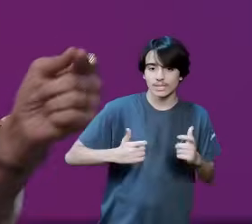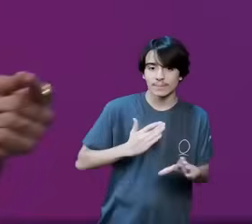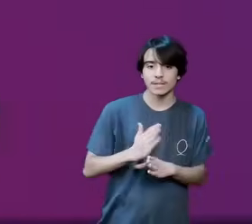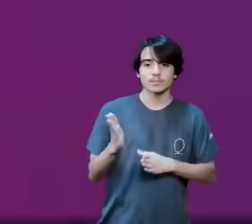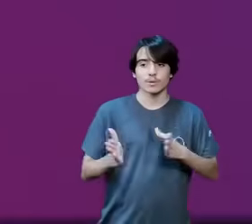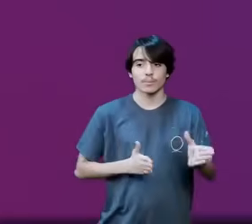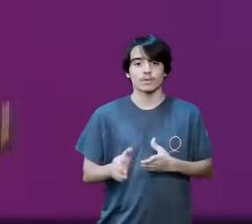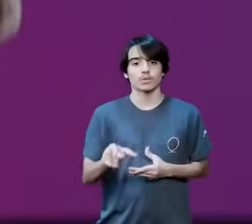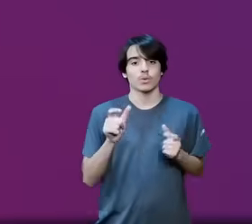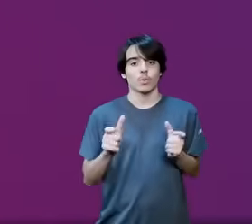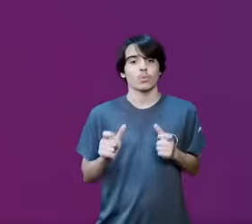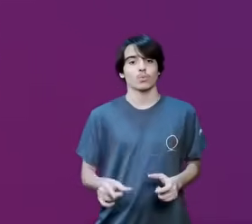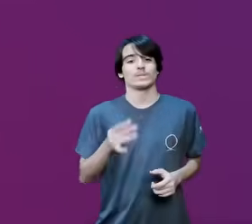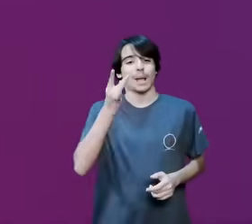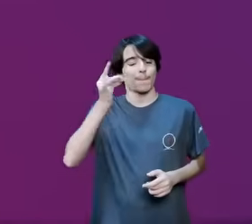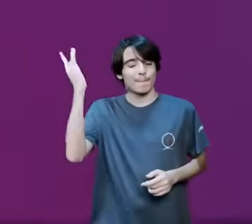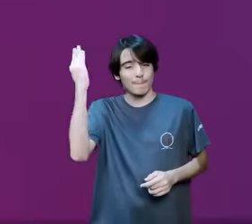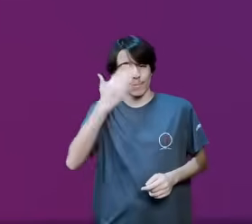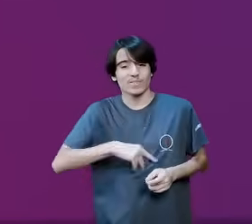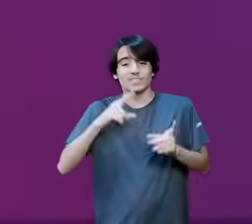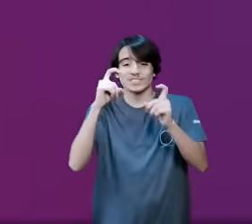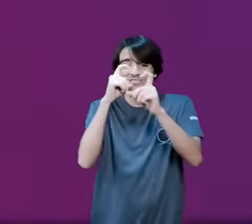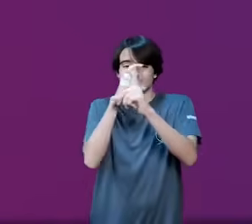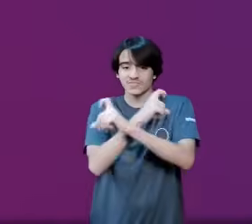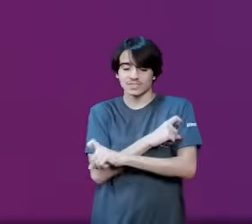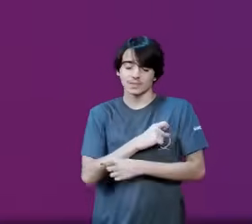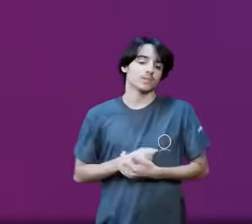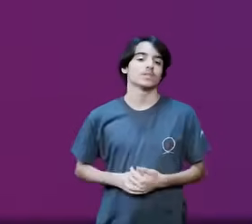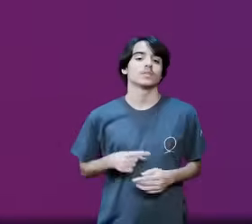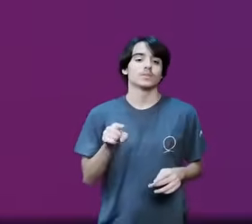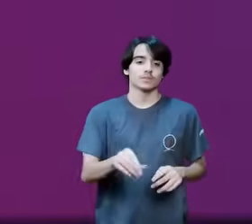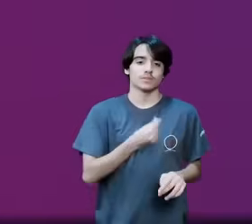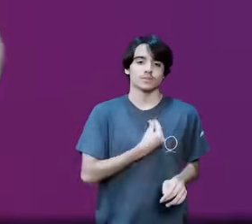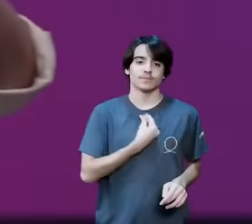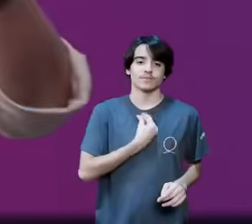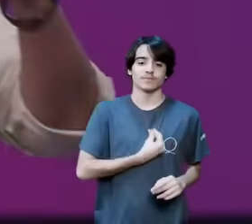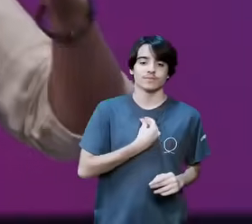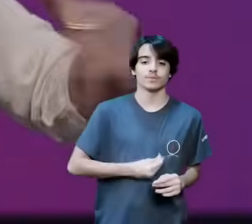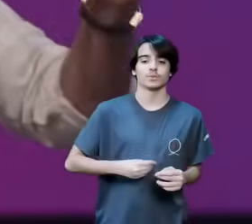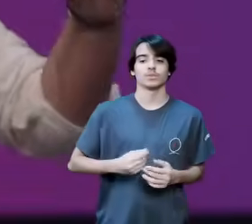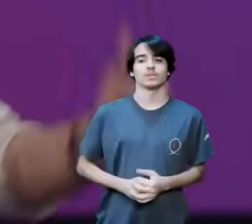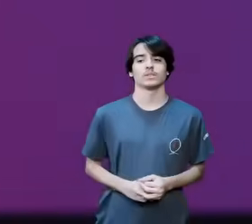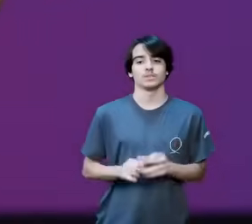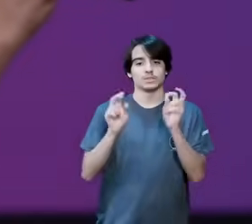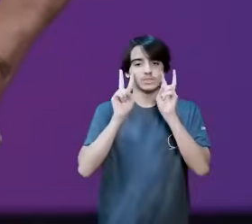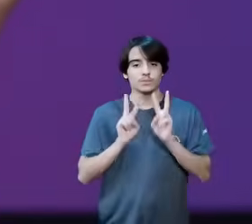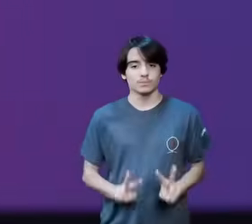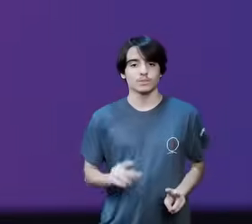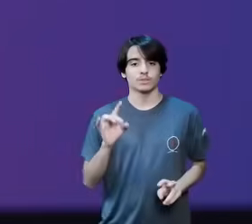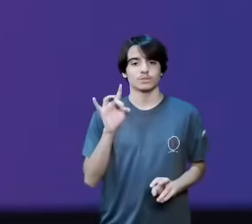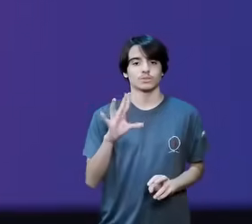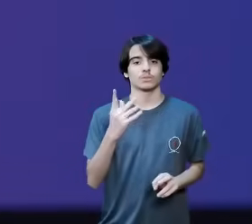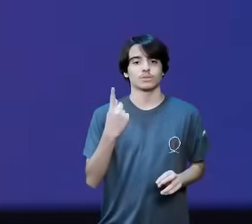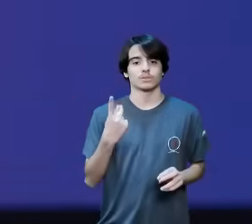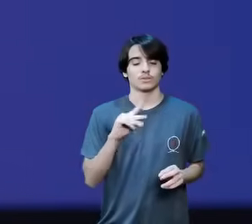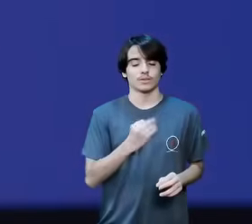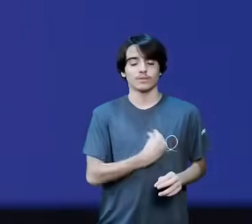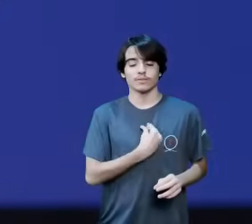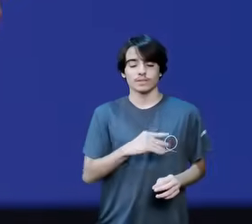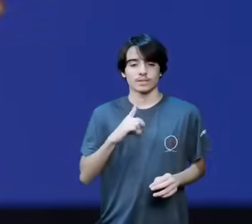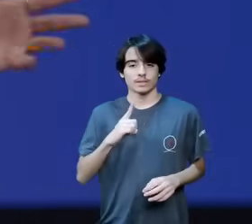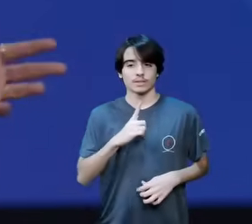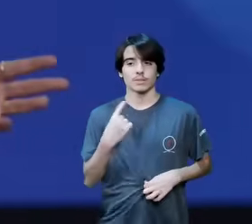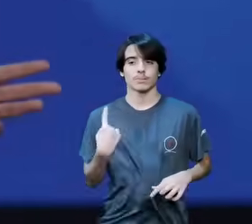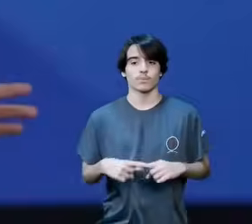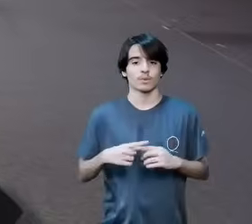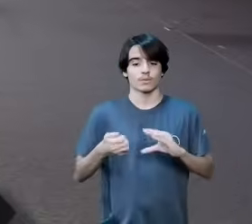em momentos onde a prova mais ardia que você viveu os maiores testemunhos que sua vida e seu ministério carregam. Porque essa é uma